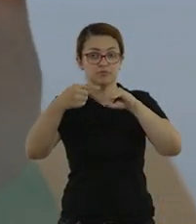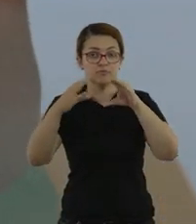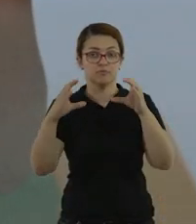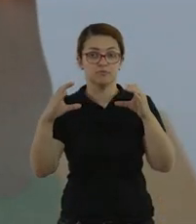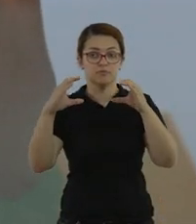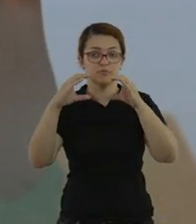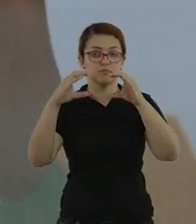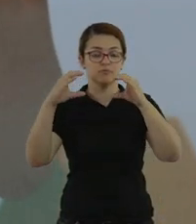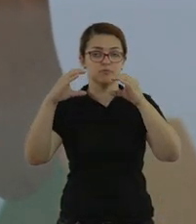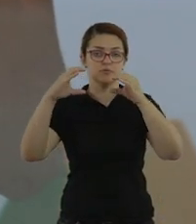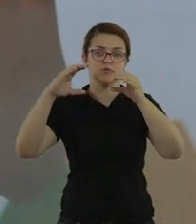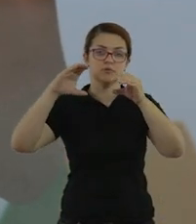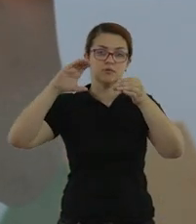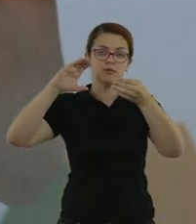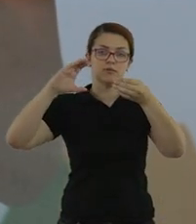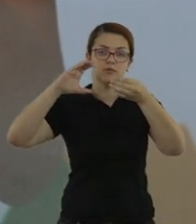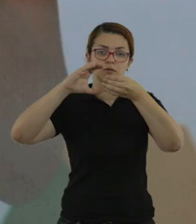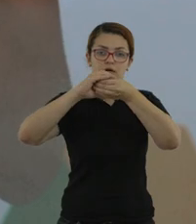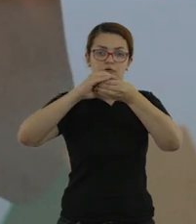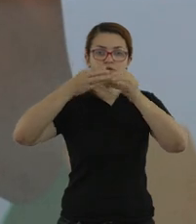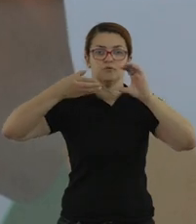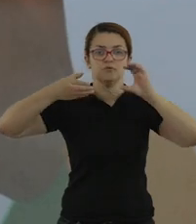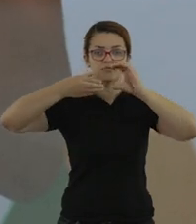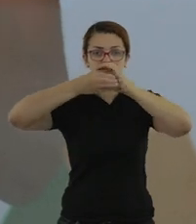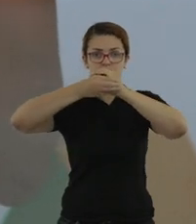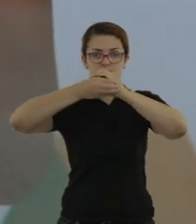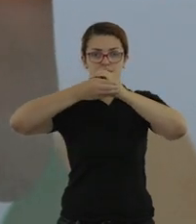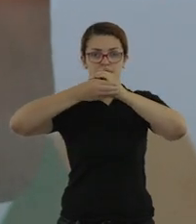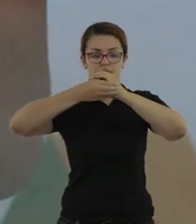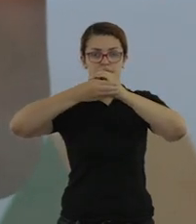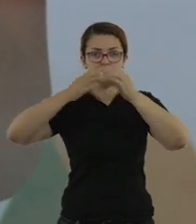uma na outra. Deixa eu encaixar desse lado.